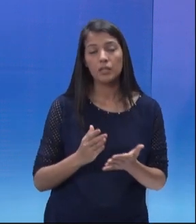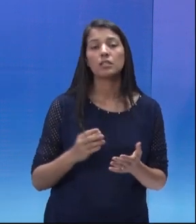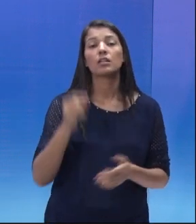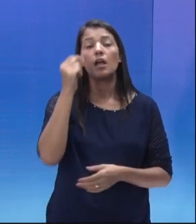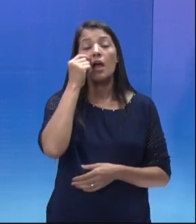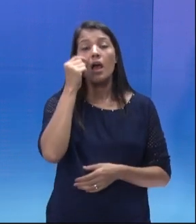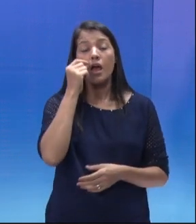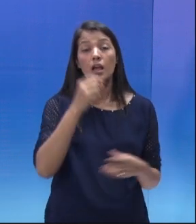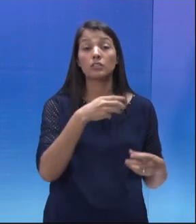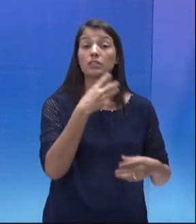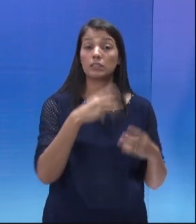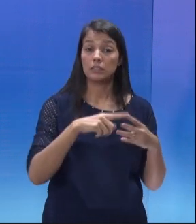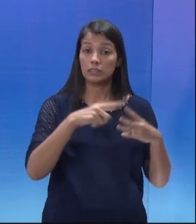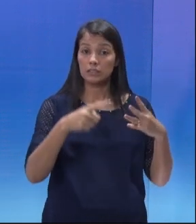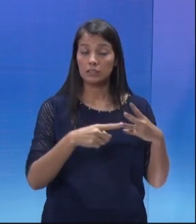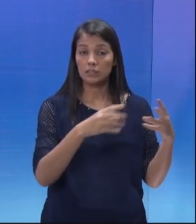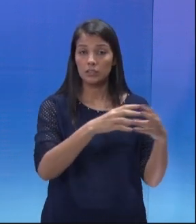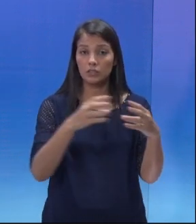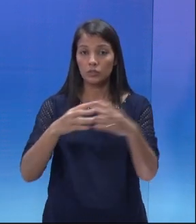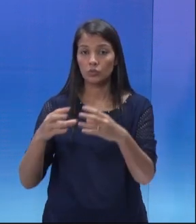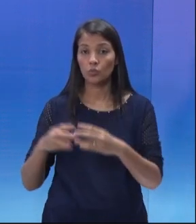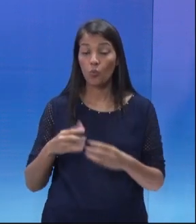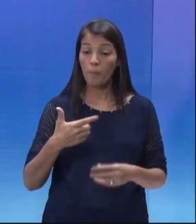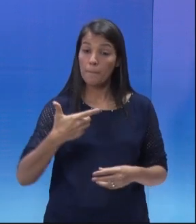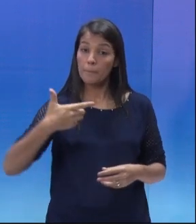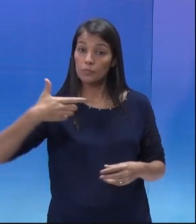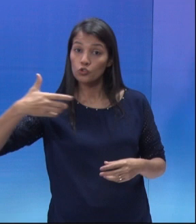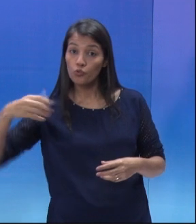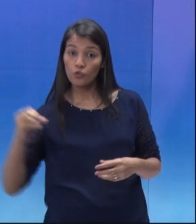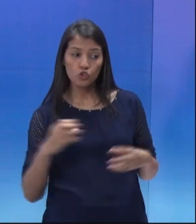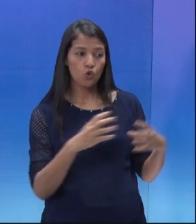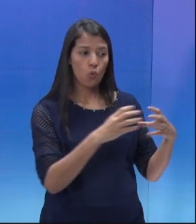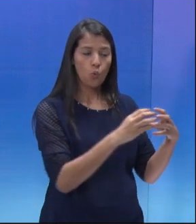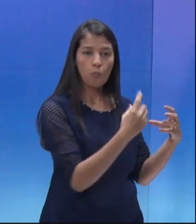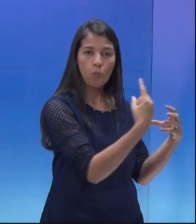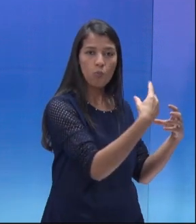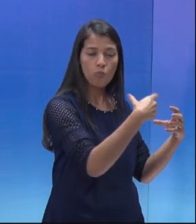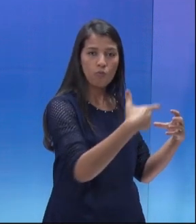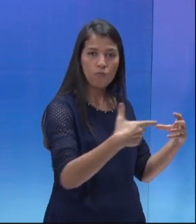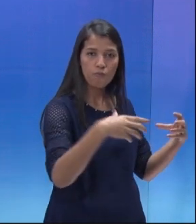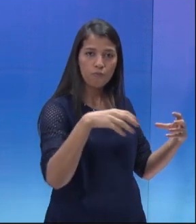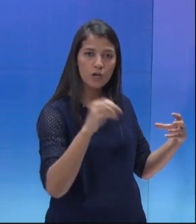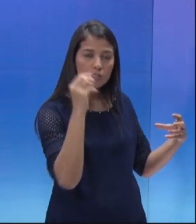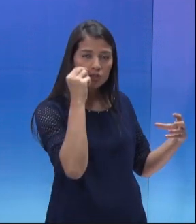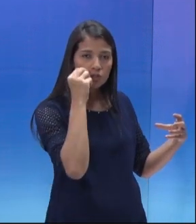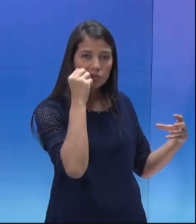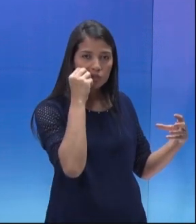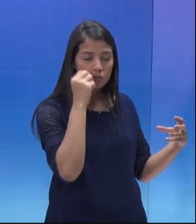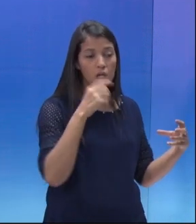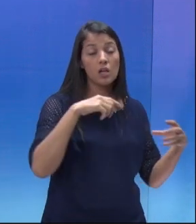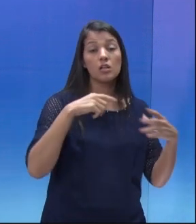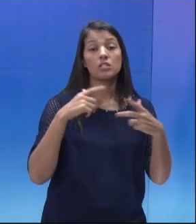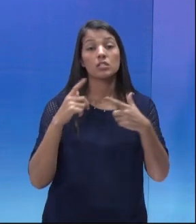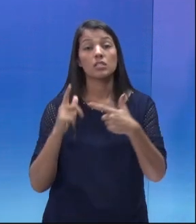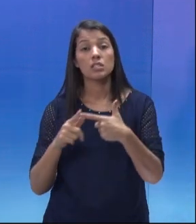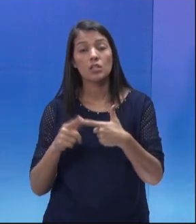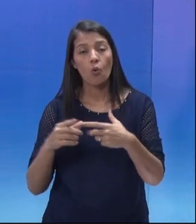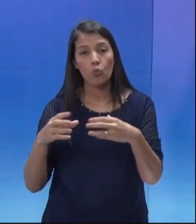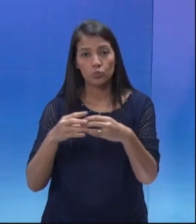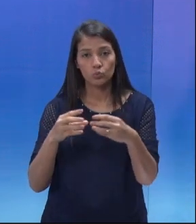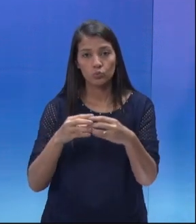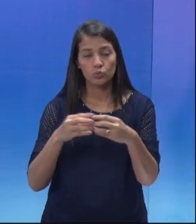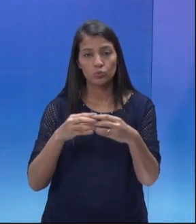20. Ok. Lembrando que cada grupo pegou um tipo de ração contaminada. O primeiro grupo pegou a